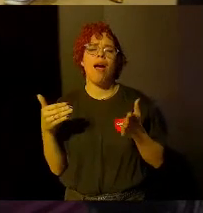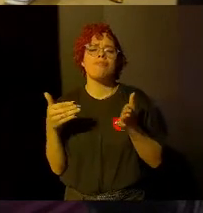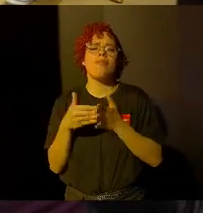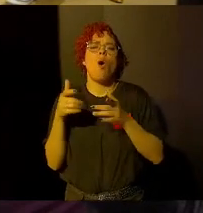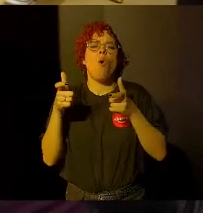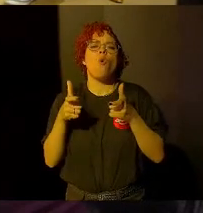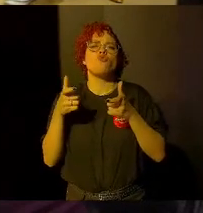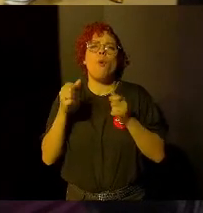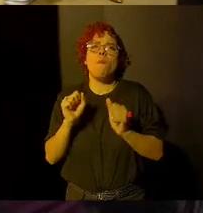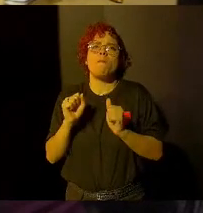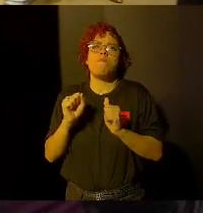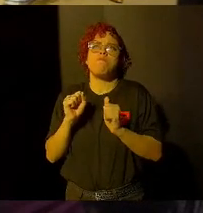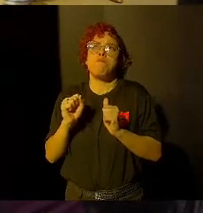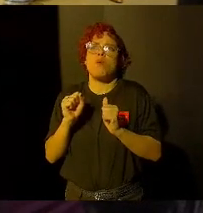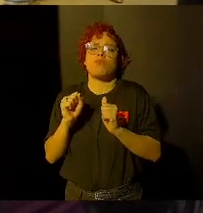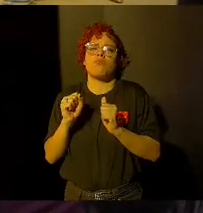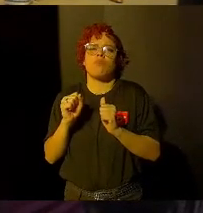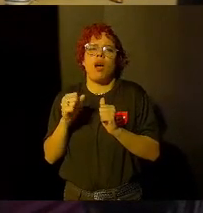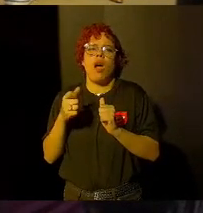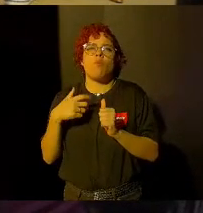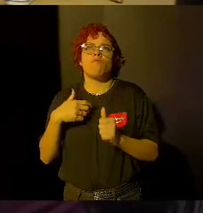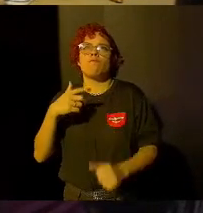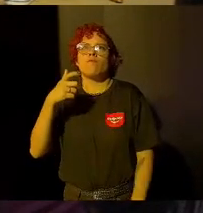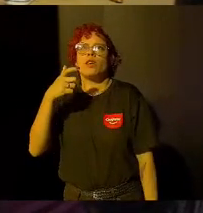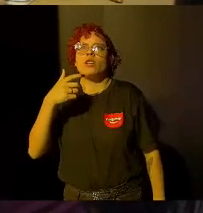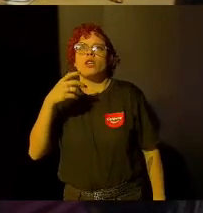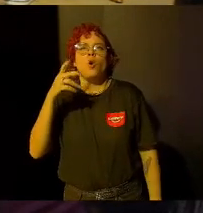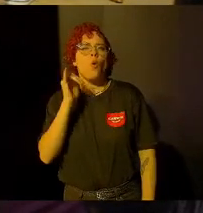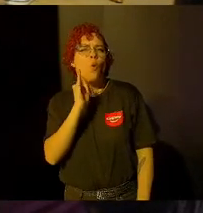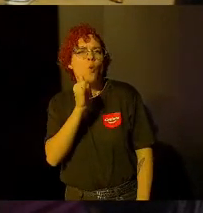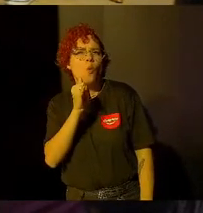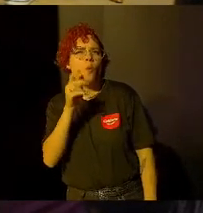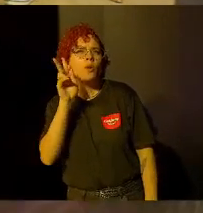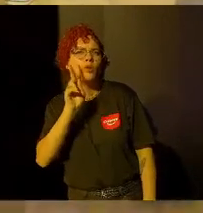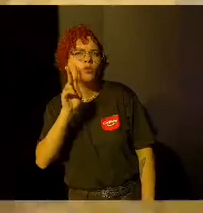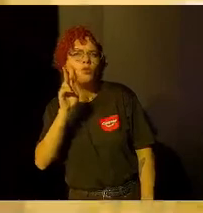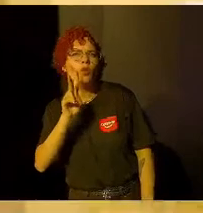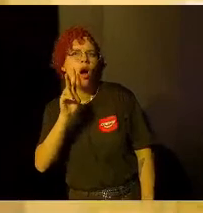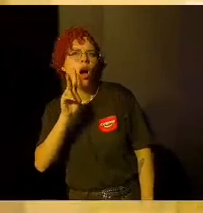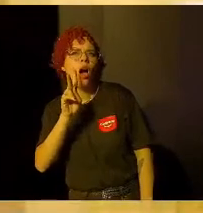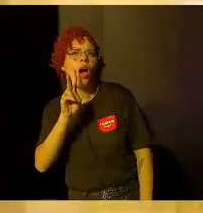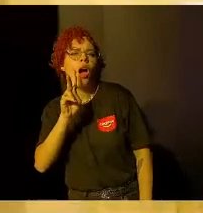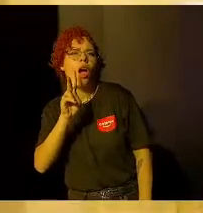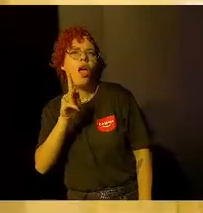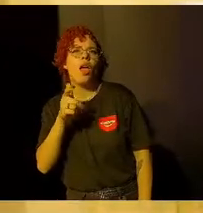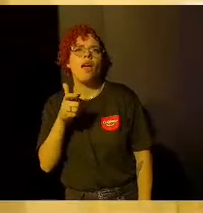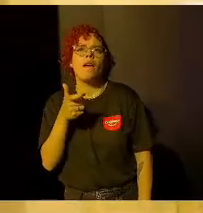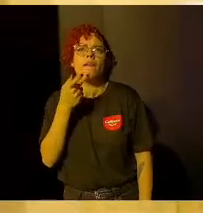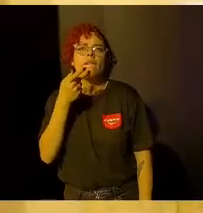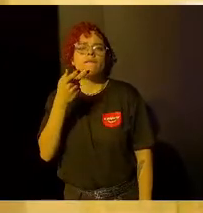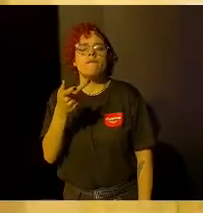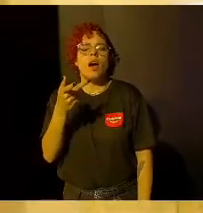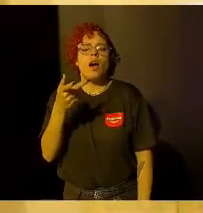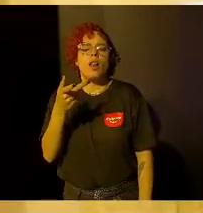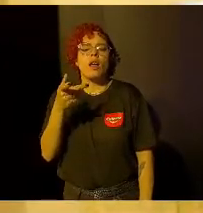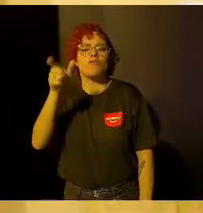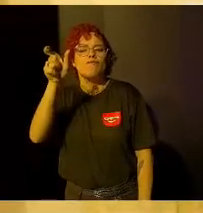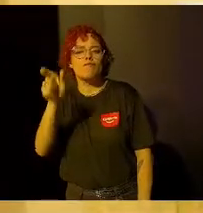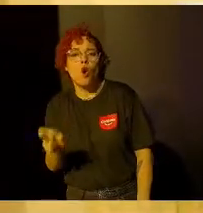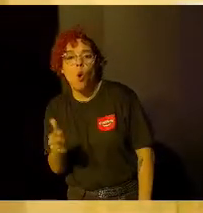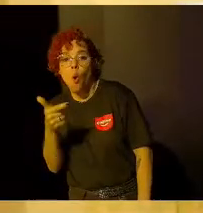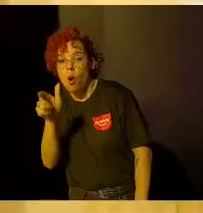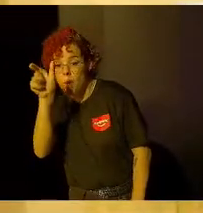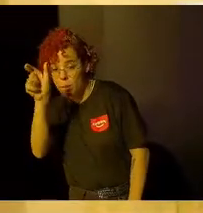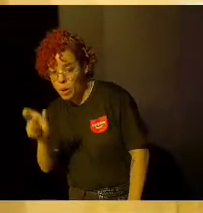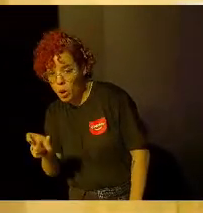história que seja a história de alguém da vida de alguém mas que ela seja também a história da pessoa que conta aquela vida e do